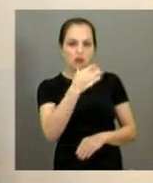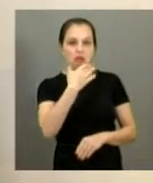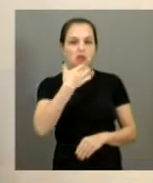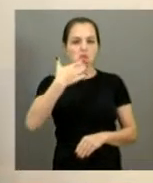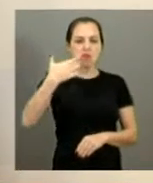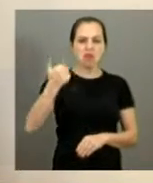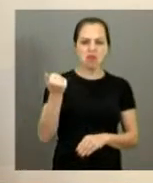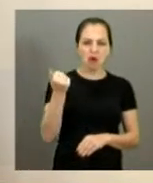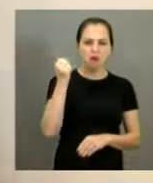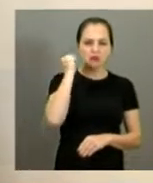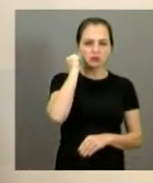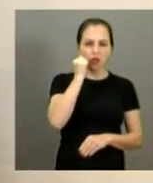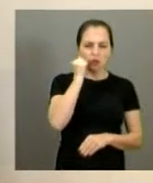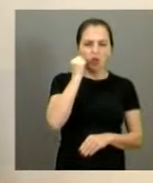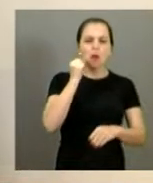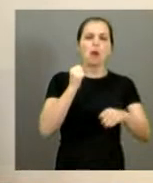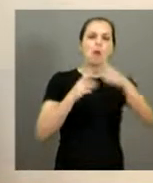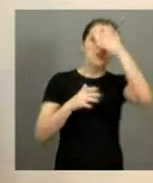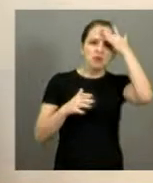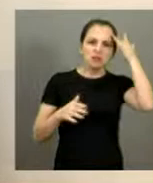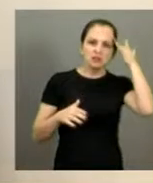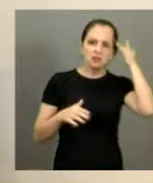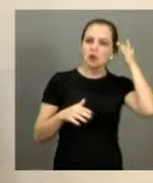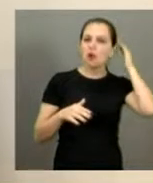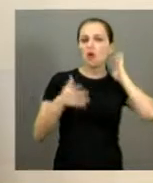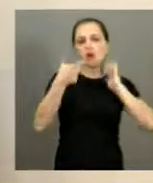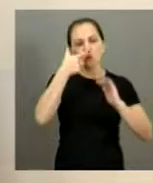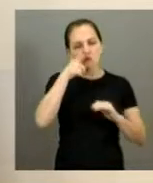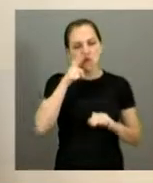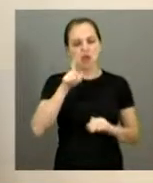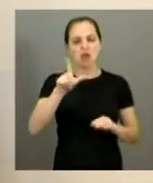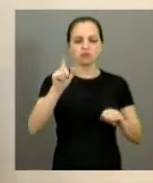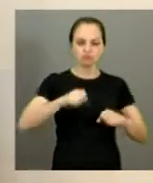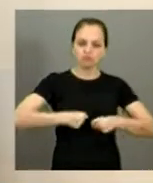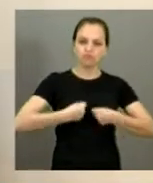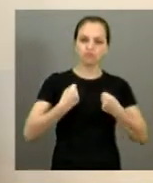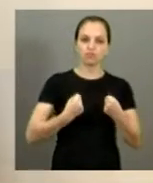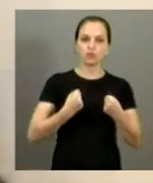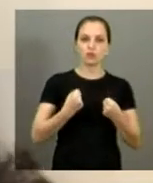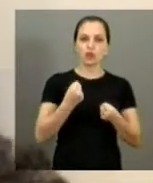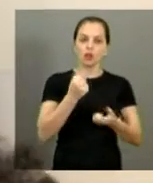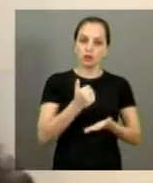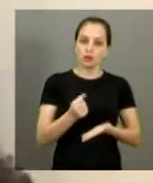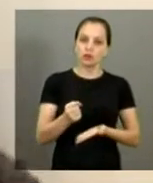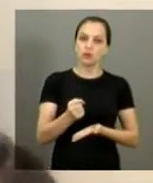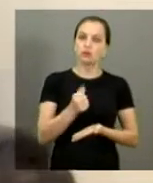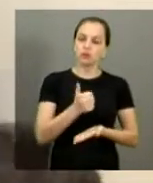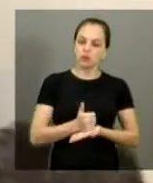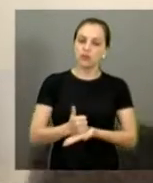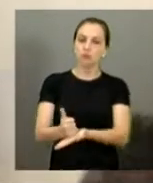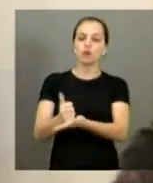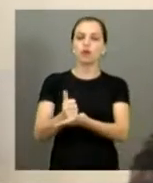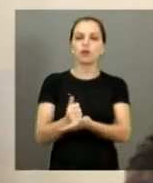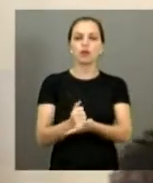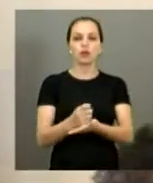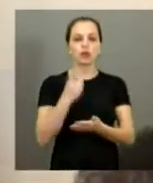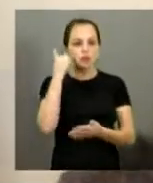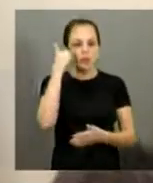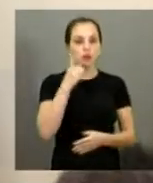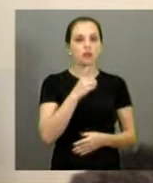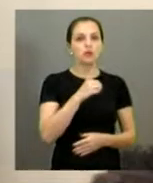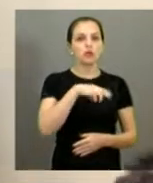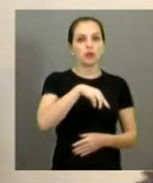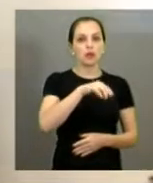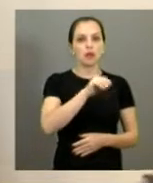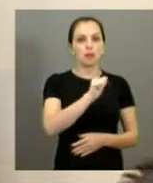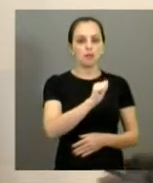senadores pessoa com extrema capacidade nós apoiamos aqui o deputado vanderlei macris que tem família em araraquara que